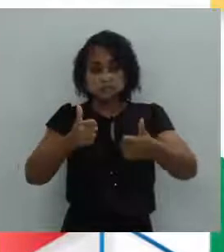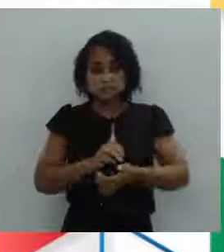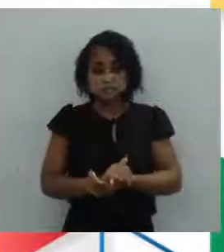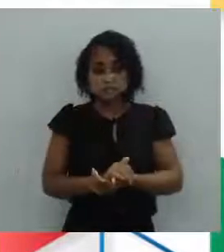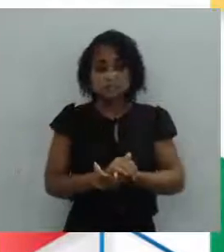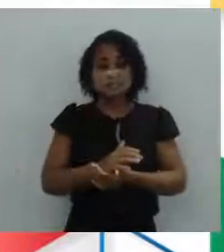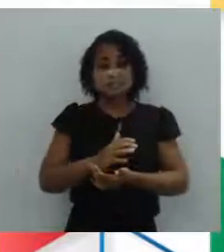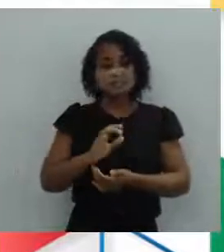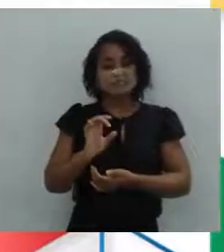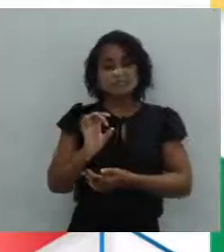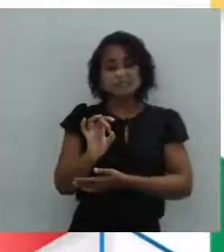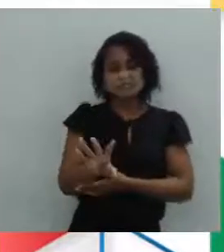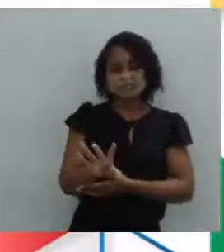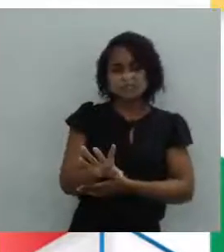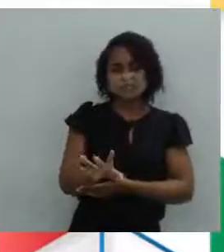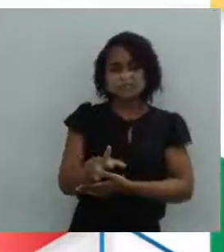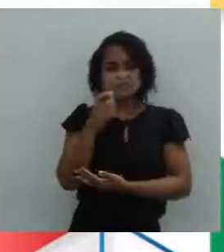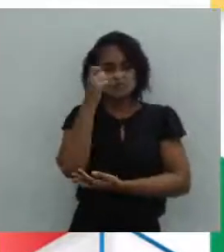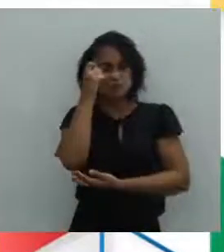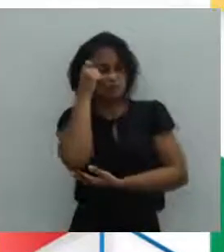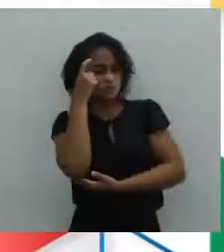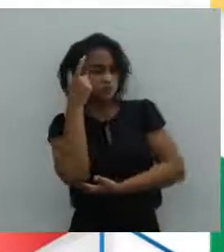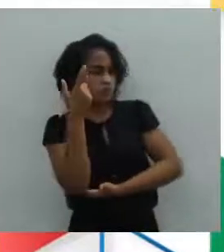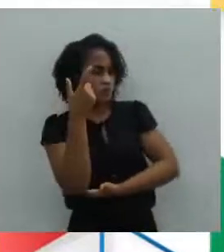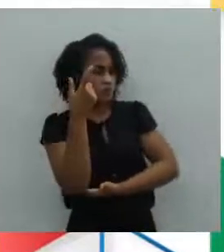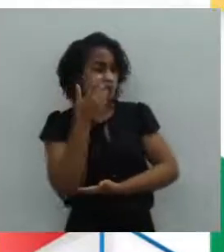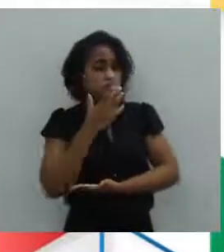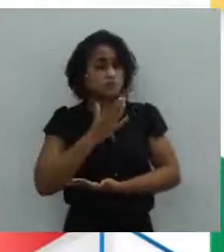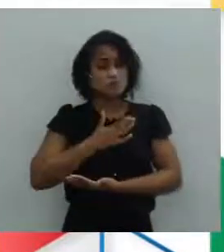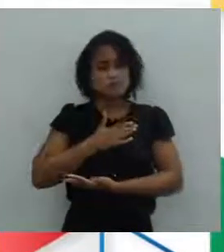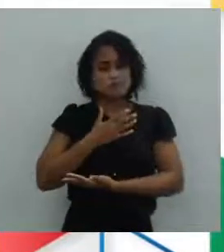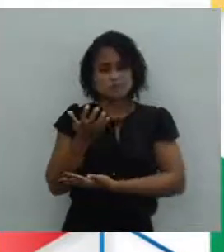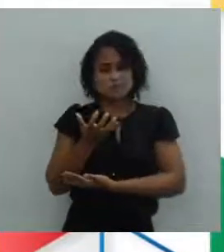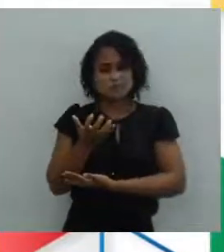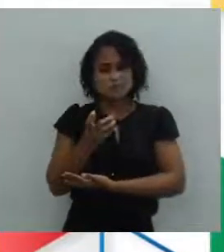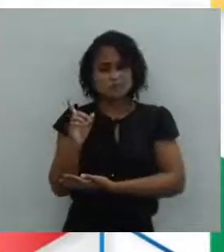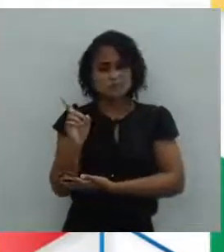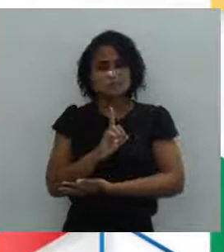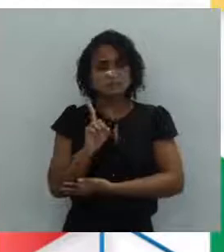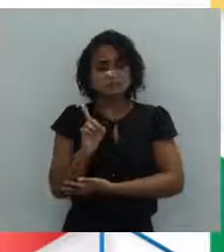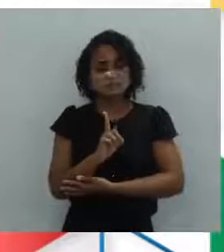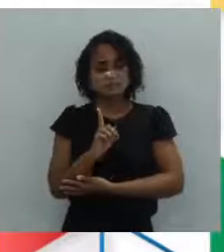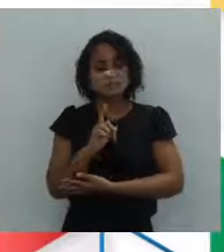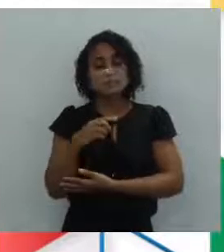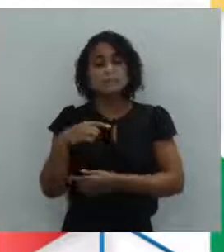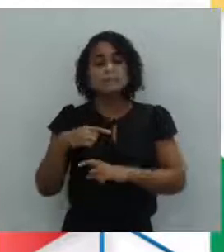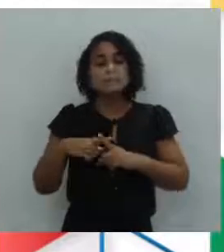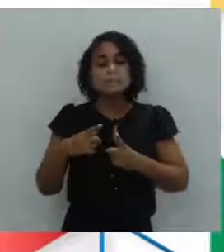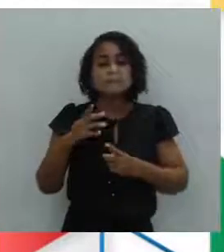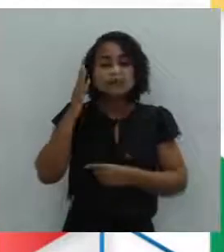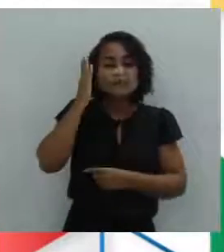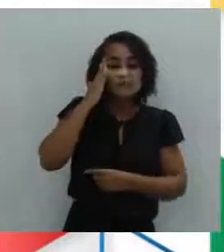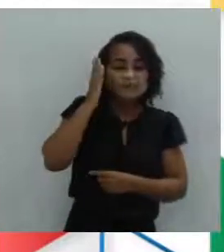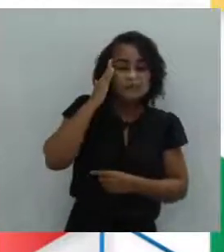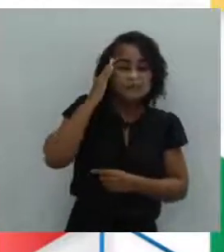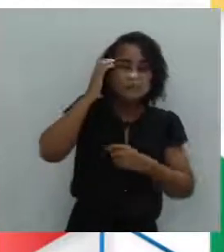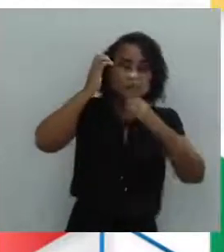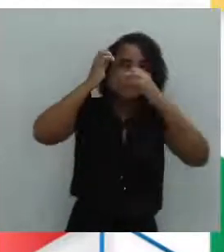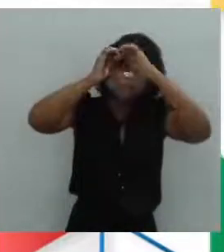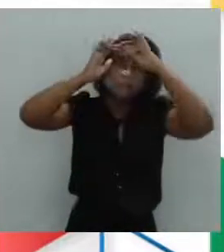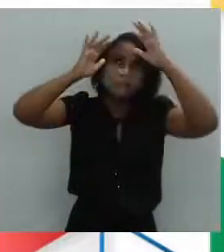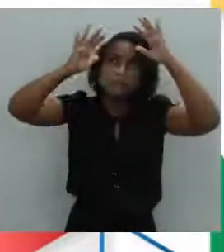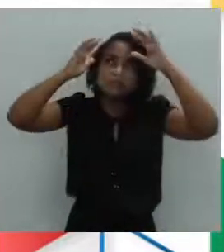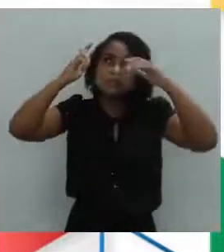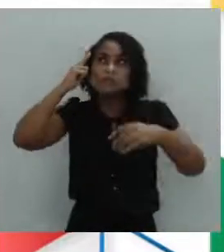Não é apenas ter a ideia do que eu quero, mas compreender, refletir